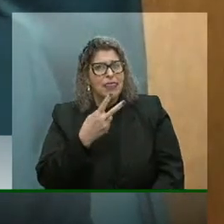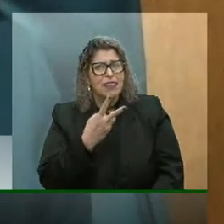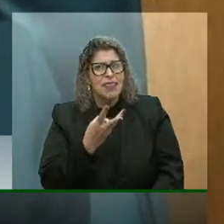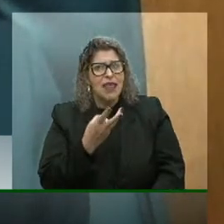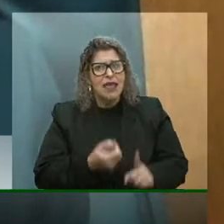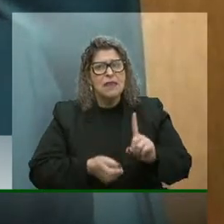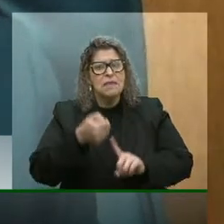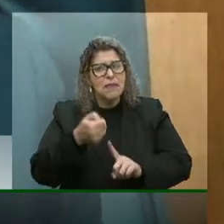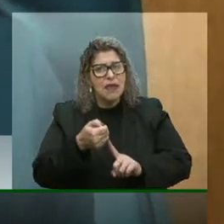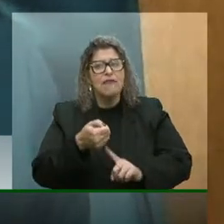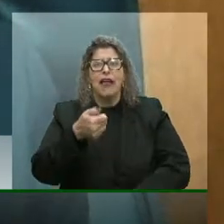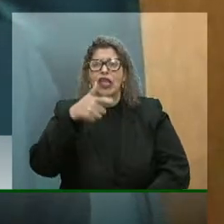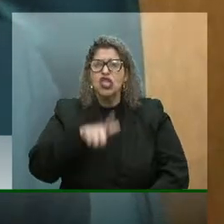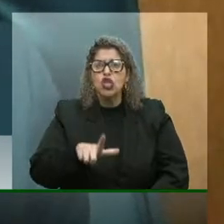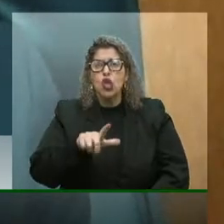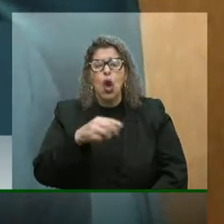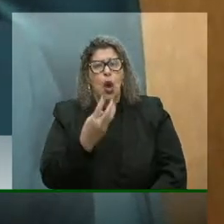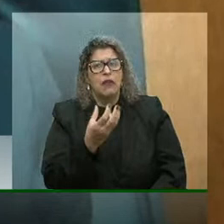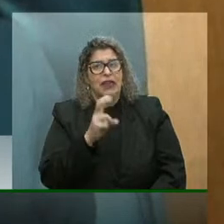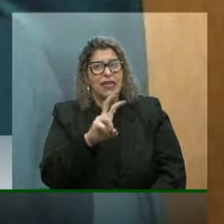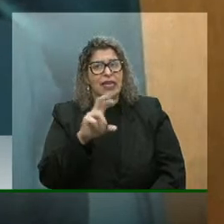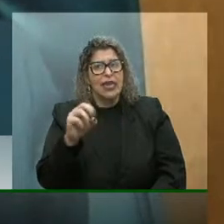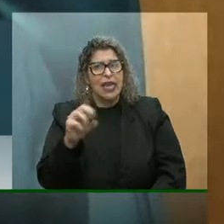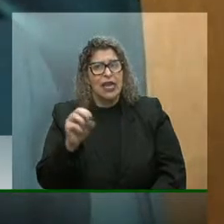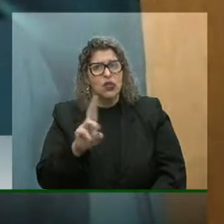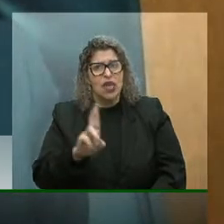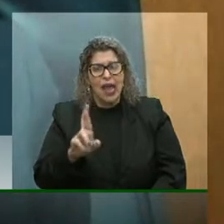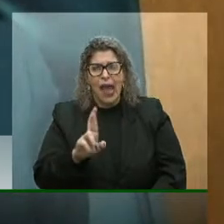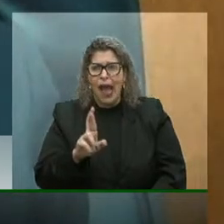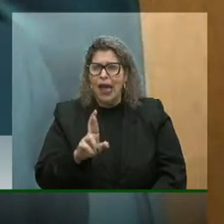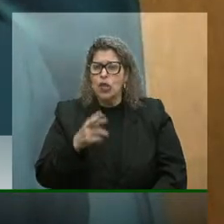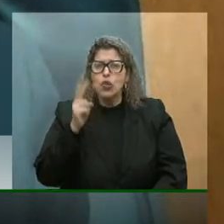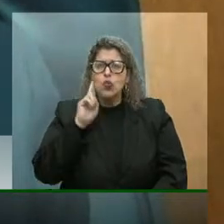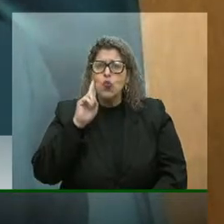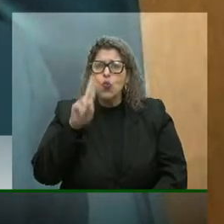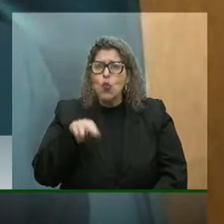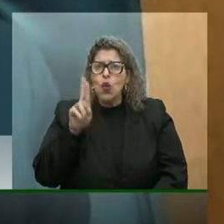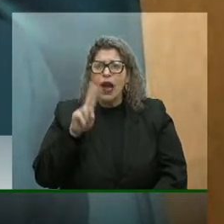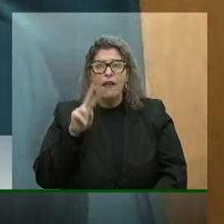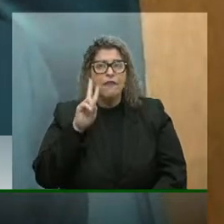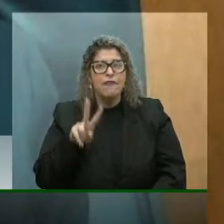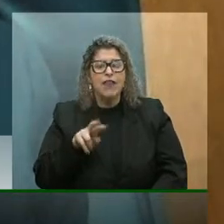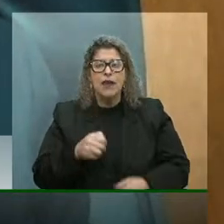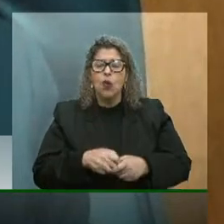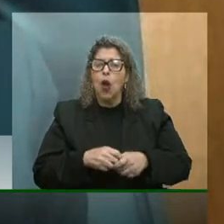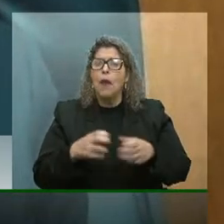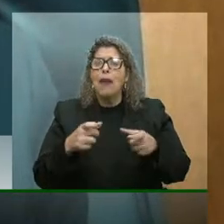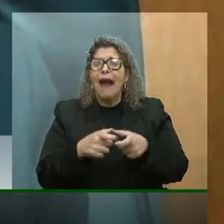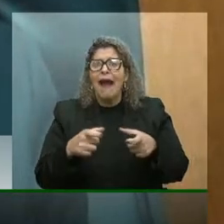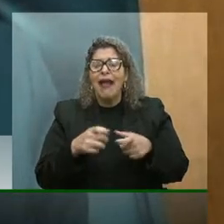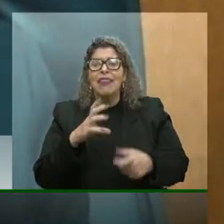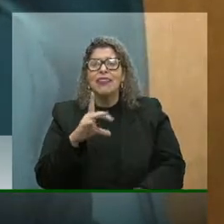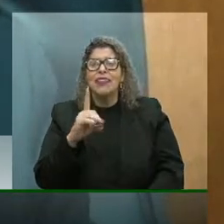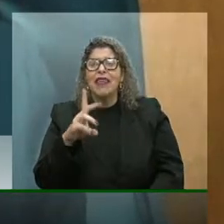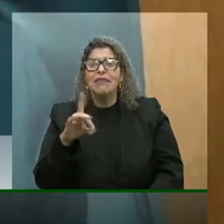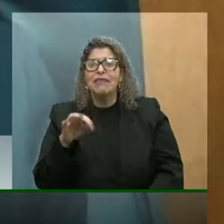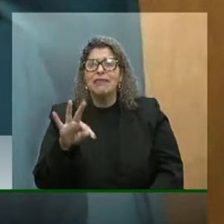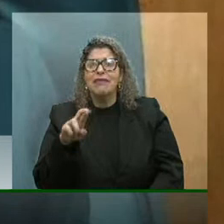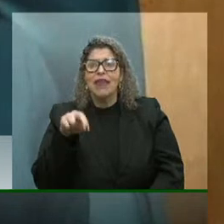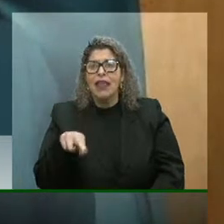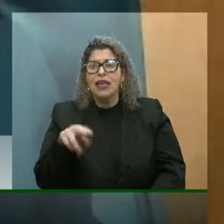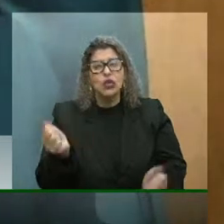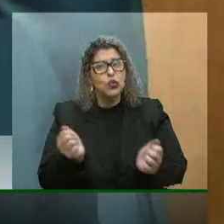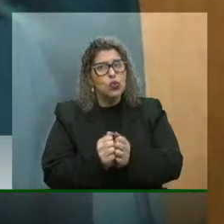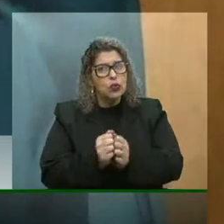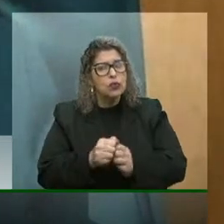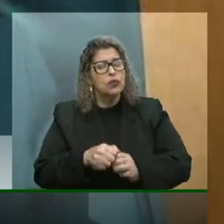municípios, repito, R$500. É irreal isso aí, é um absurdo. DETRAN não pode explorar junto com o governo do Estado.